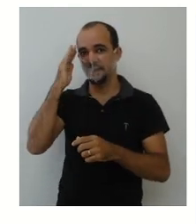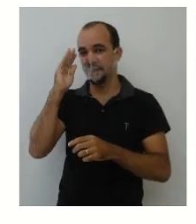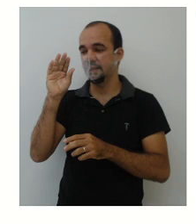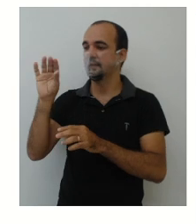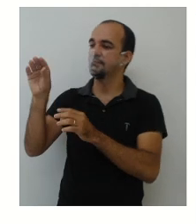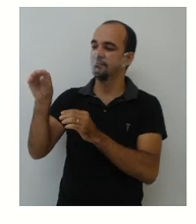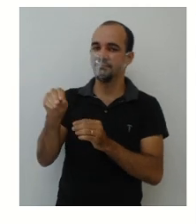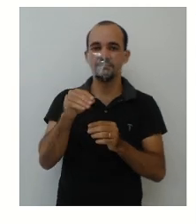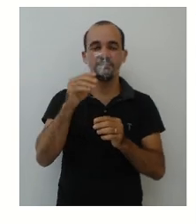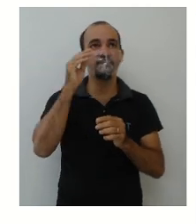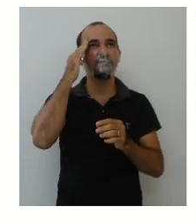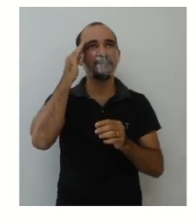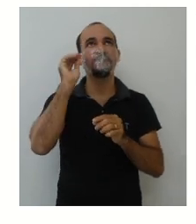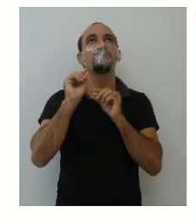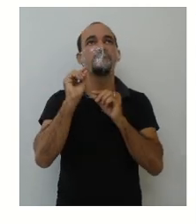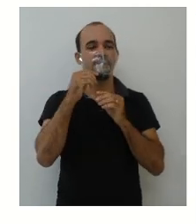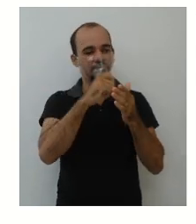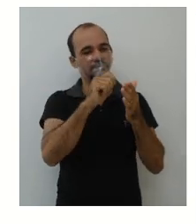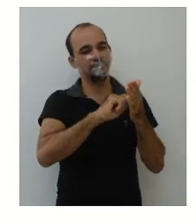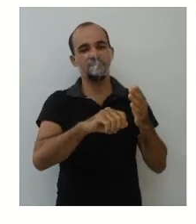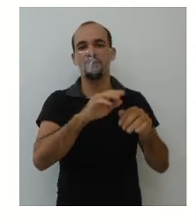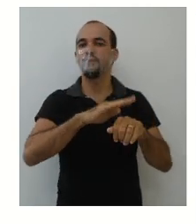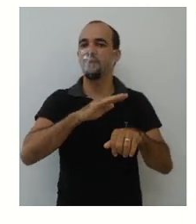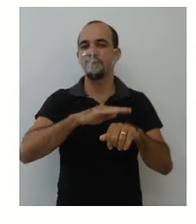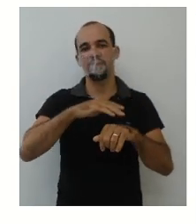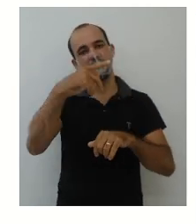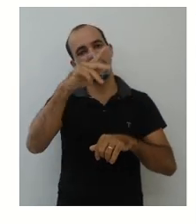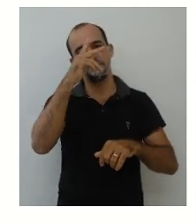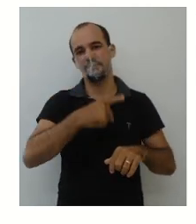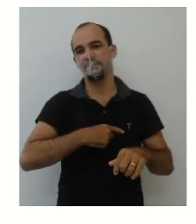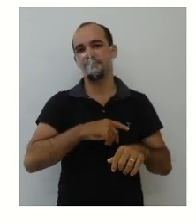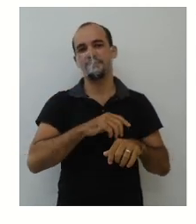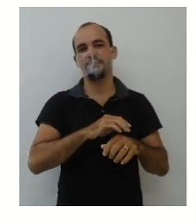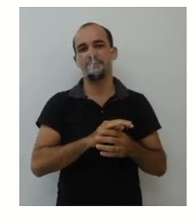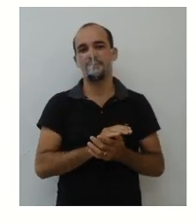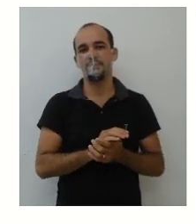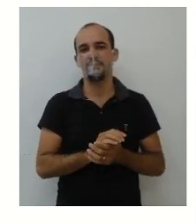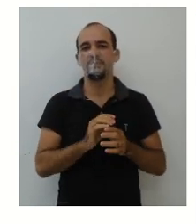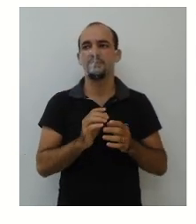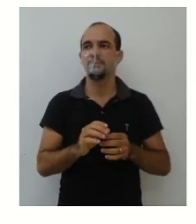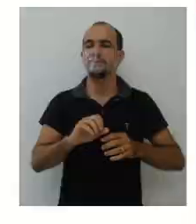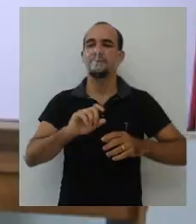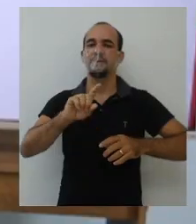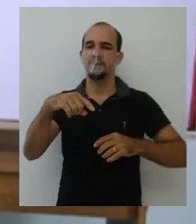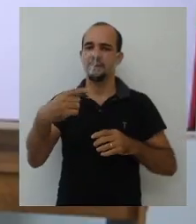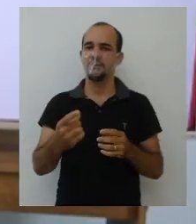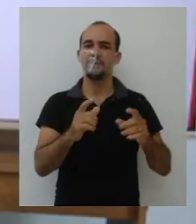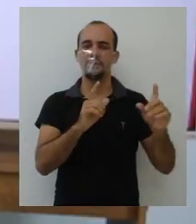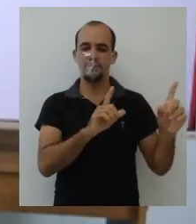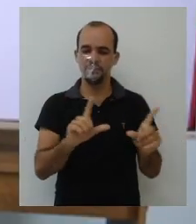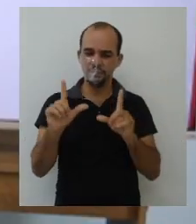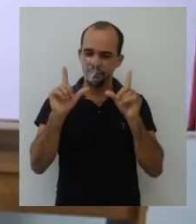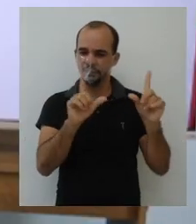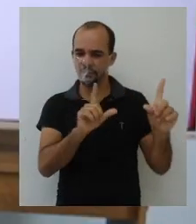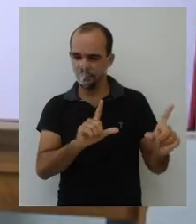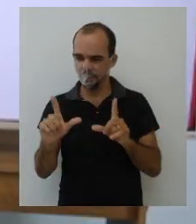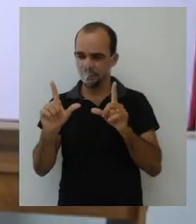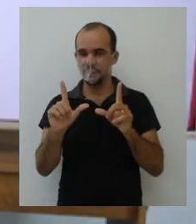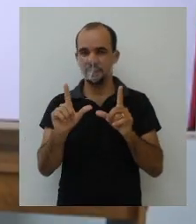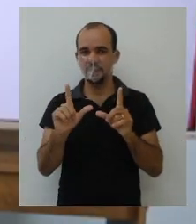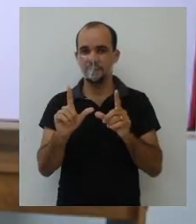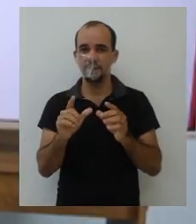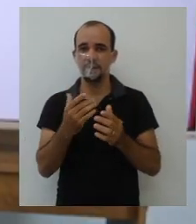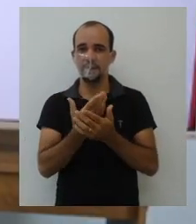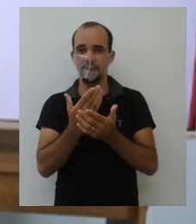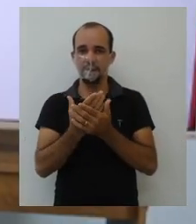E aí, além dessa tarefinha, você vai fazer o seguinte, você vai voltar, né, os slides, você vai voltar o vídeo e